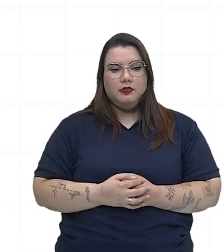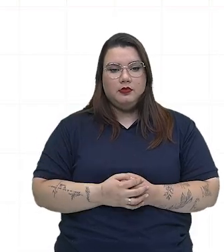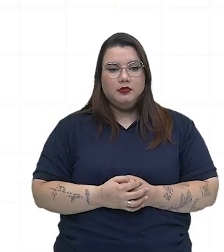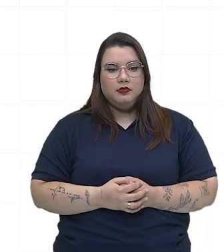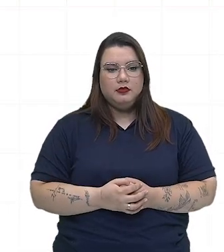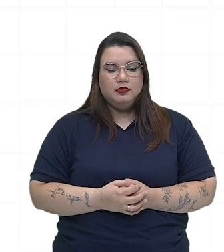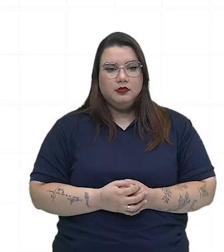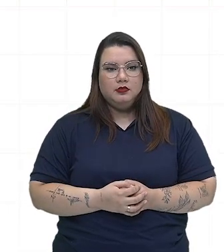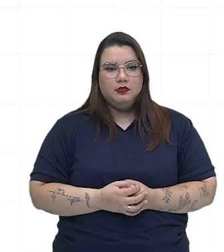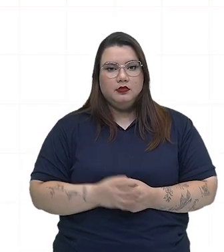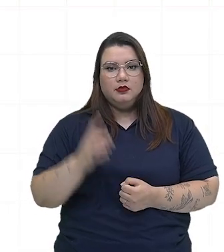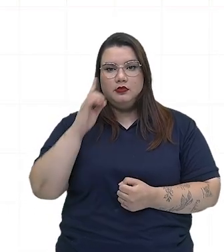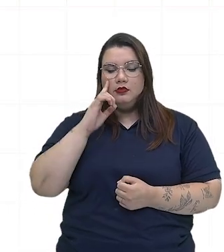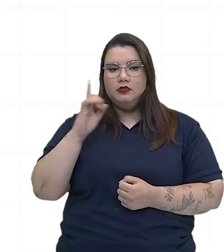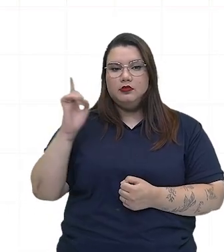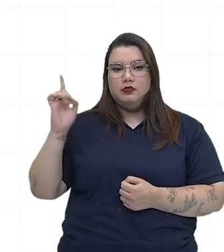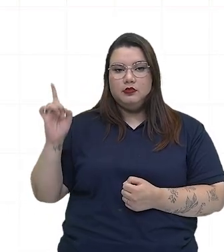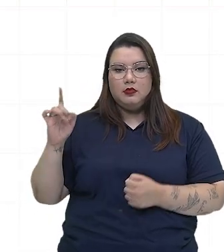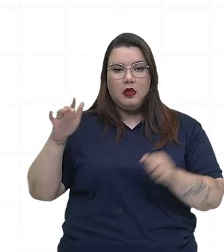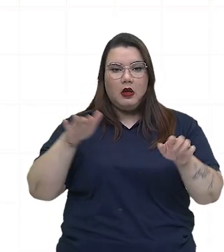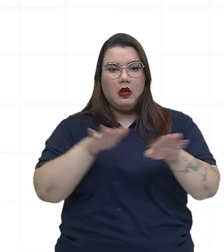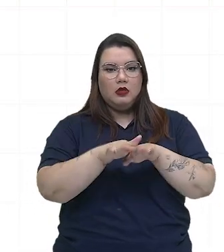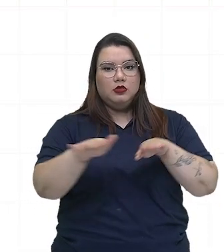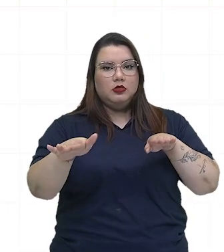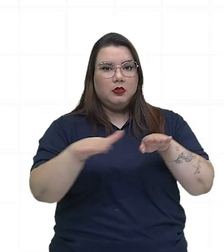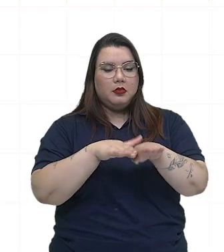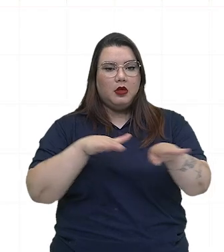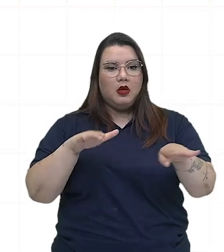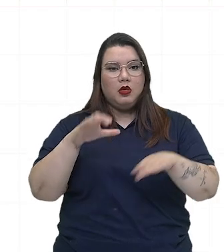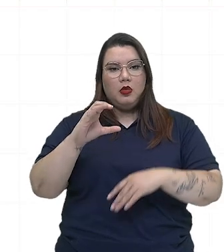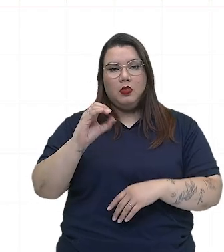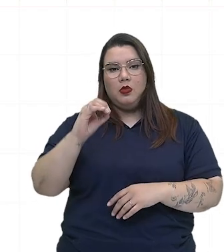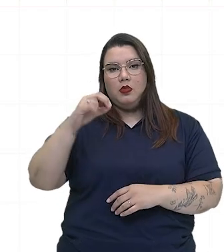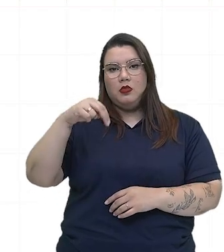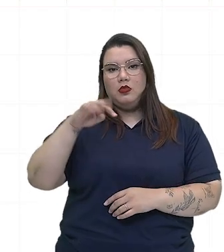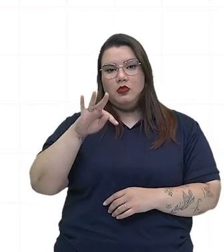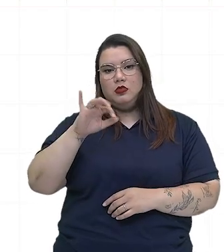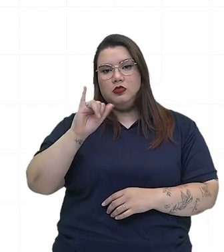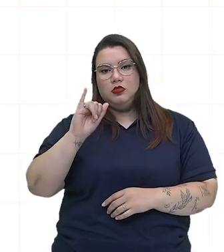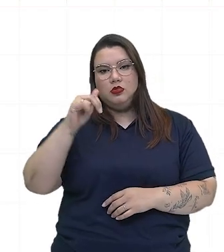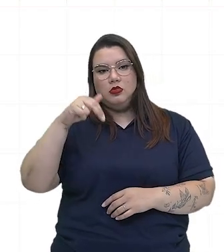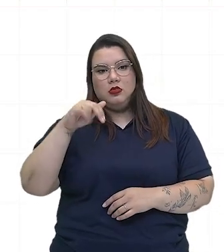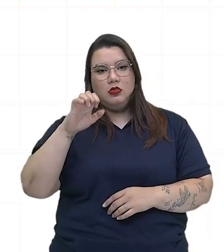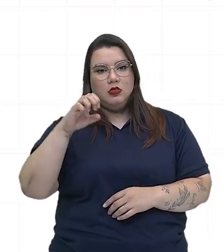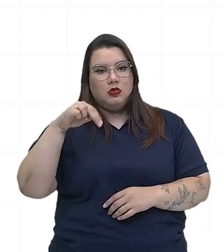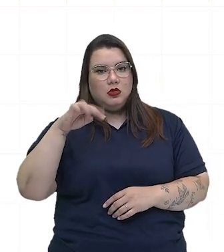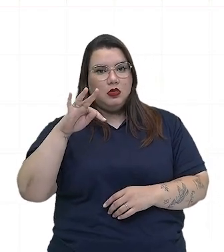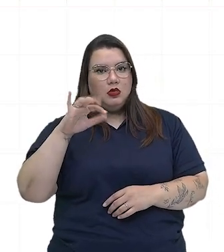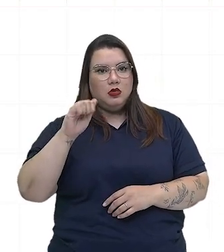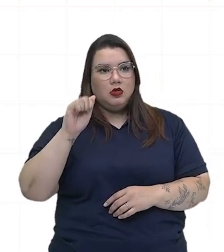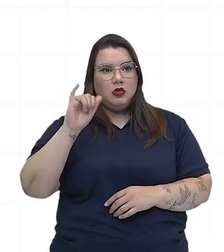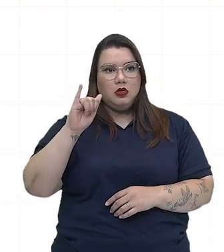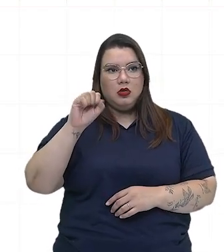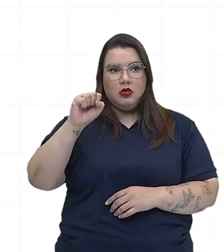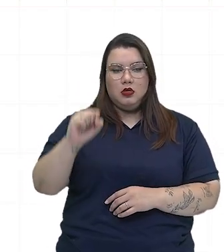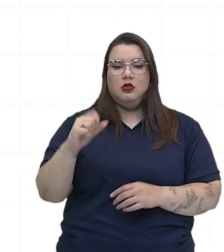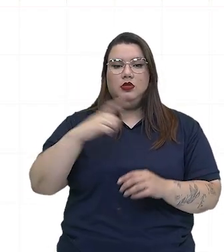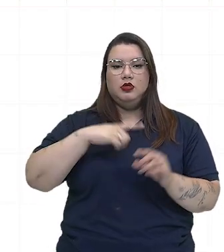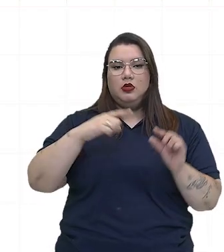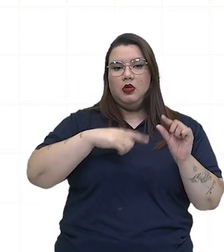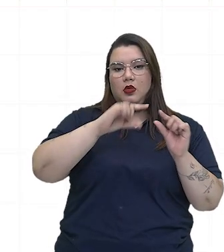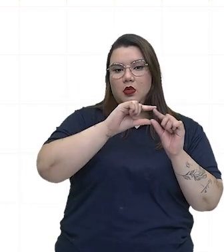continentais? As placas continentais, elas carregam a crosta continental, onde